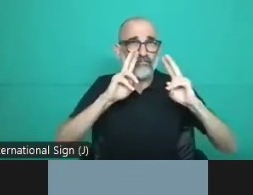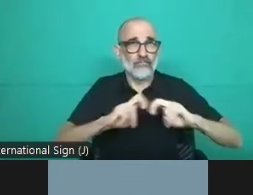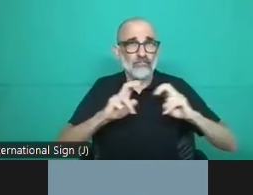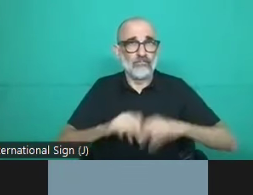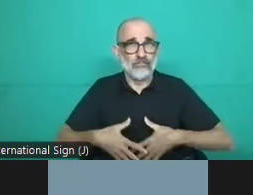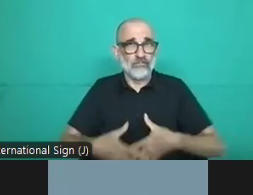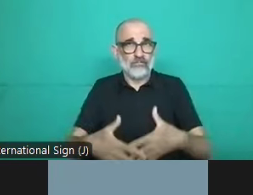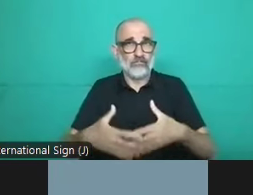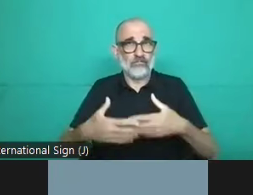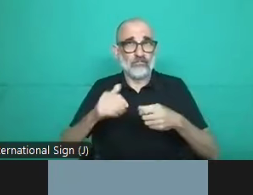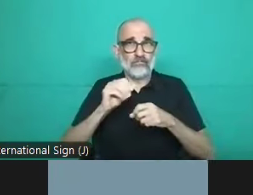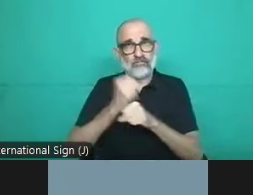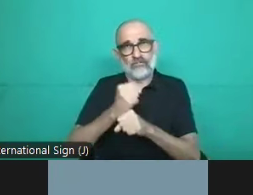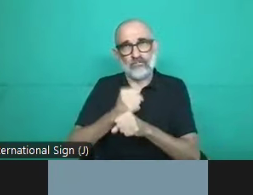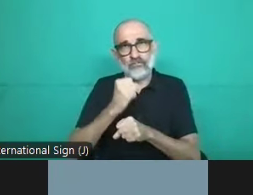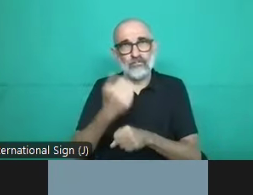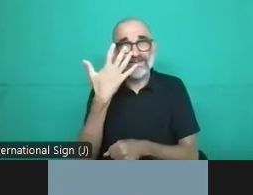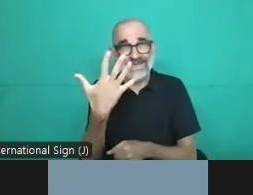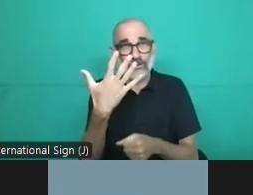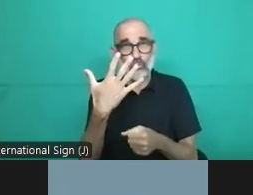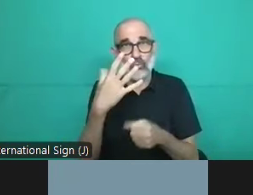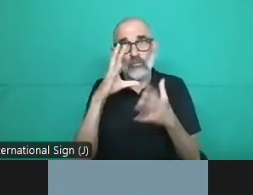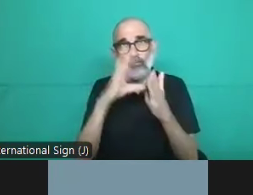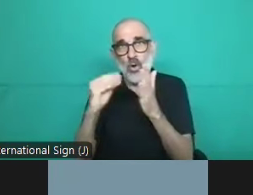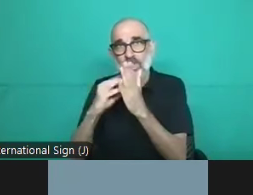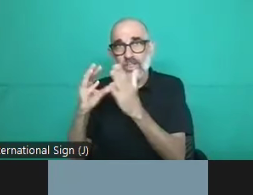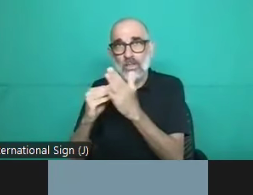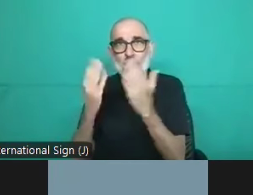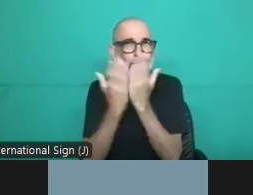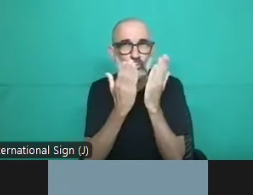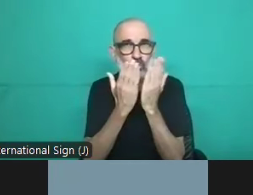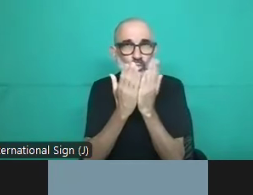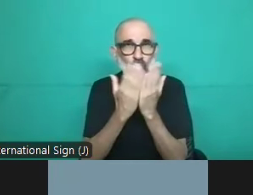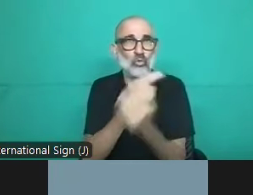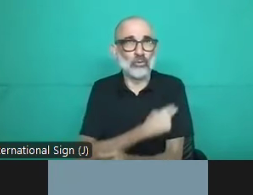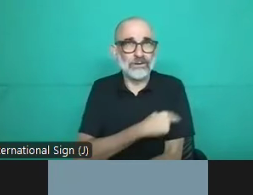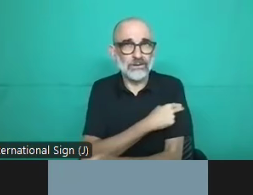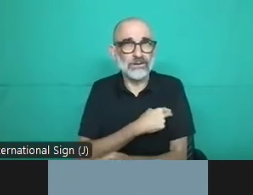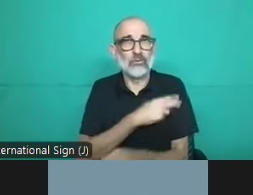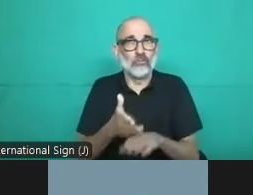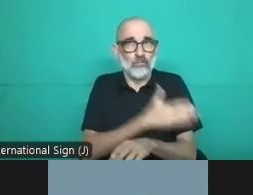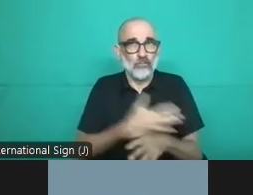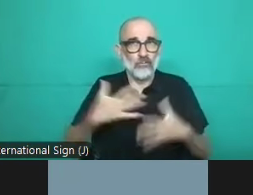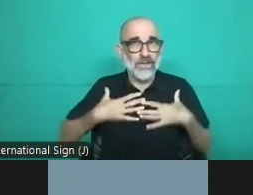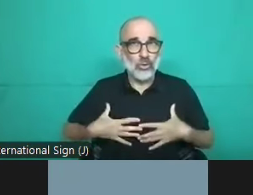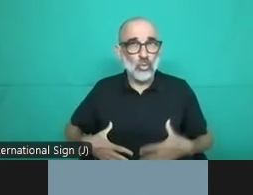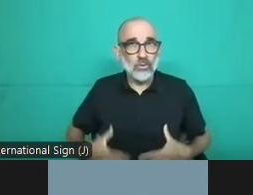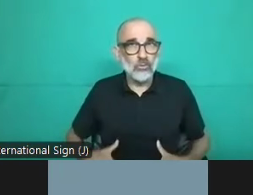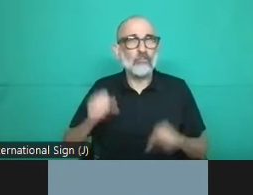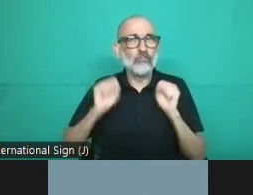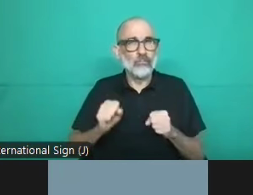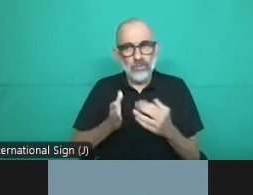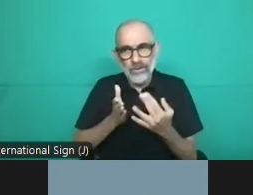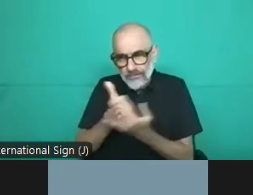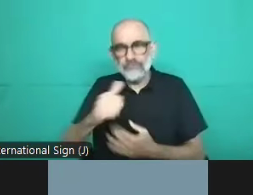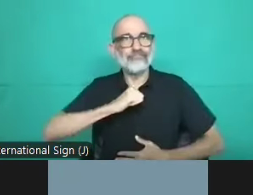dessas autópsias não se pode fazer em muitas regiões e países, são feitas de forma sistemática e são parte do sistema, das